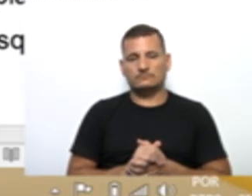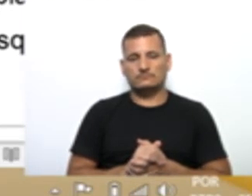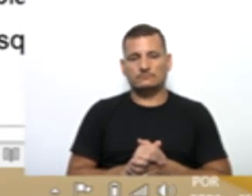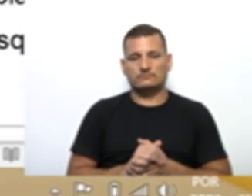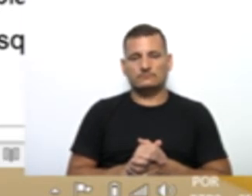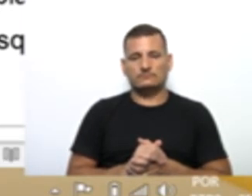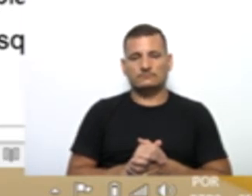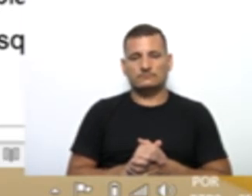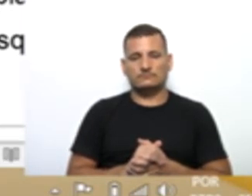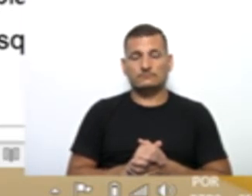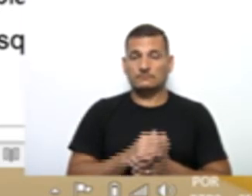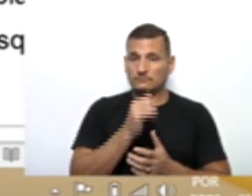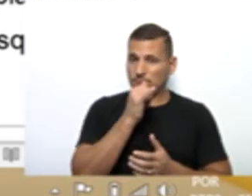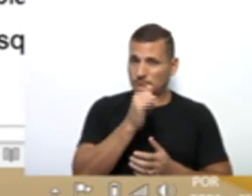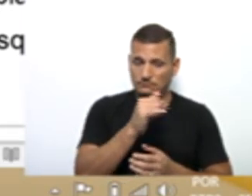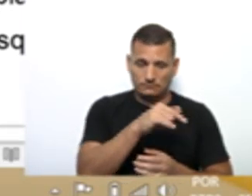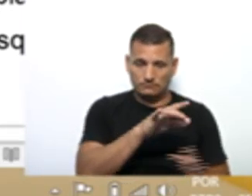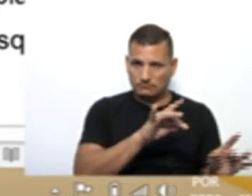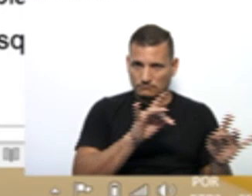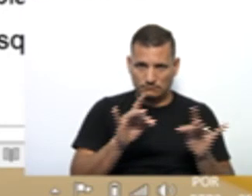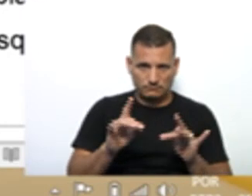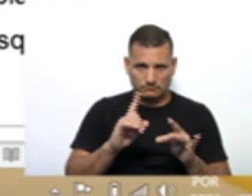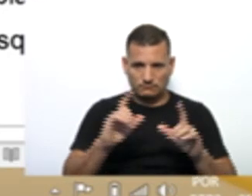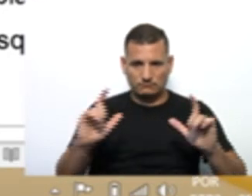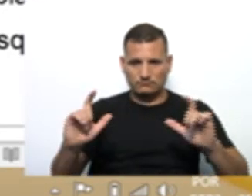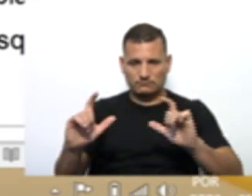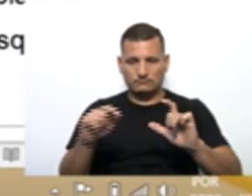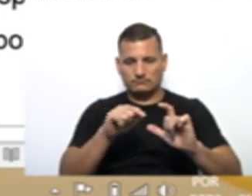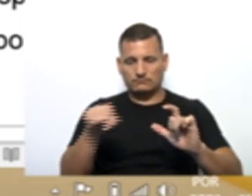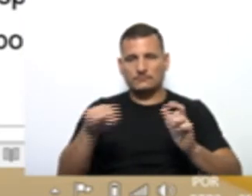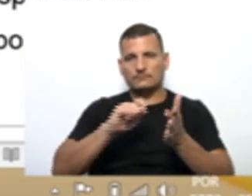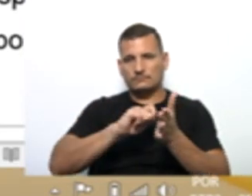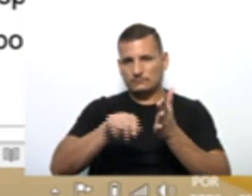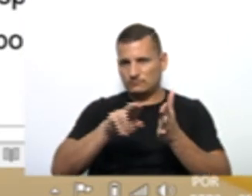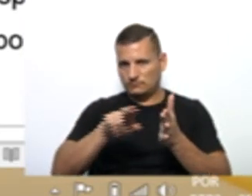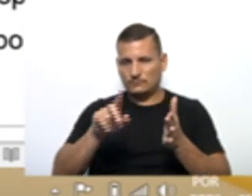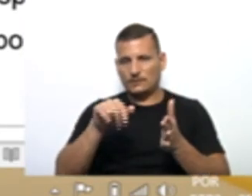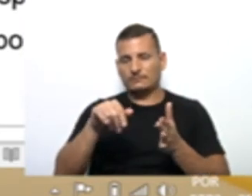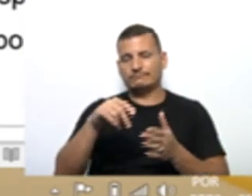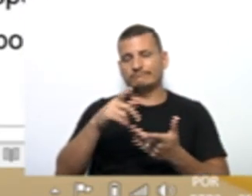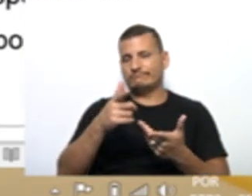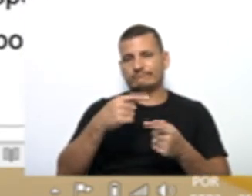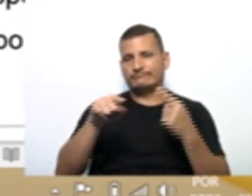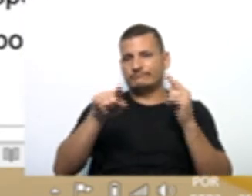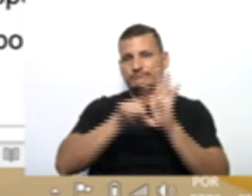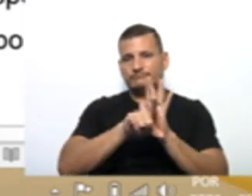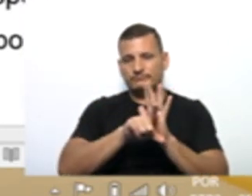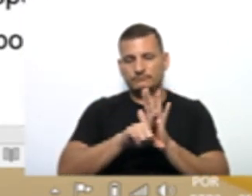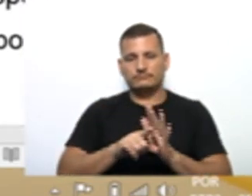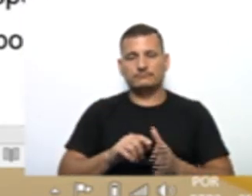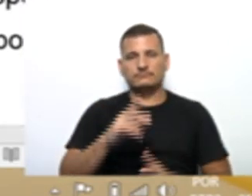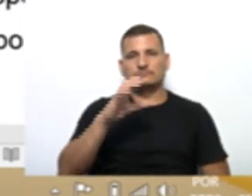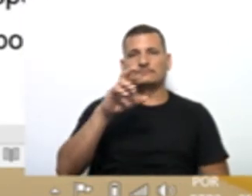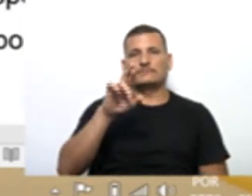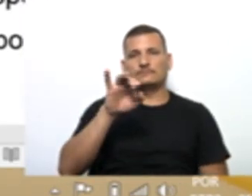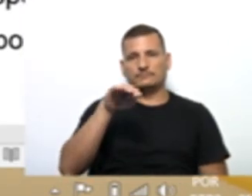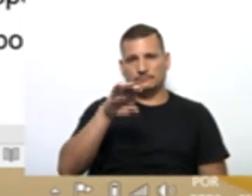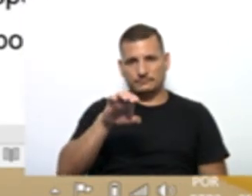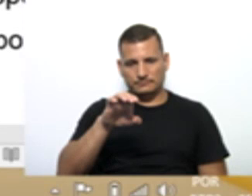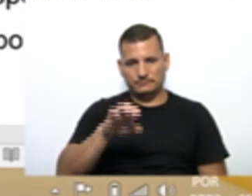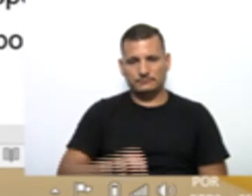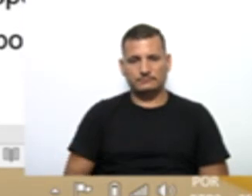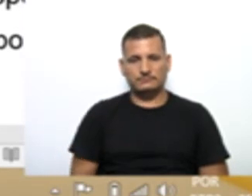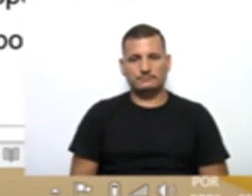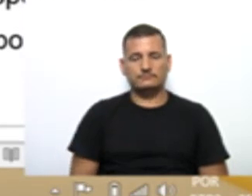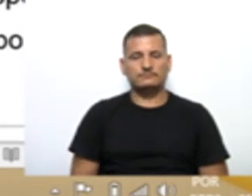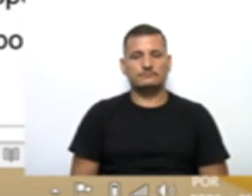como plágio, e plágio é crime, correto? Então, essa aqui é eu só destacando as ideias, correto? Opa, passou